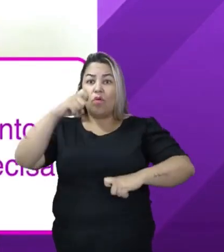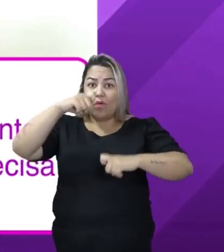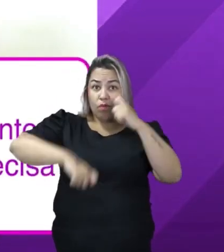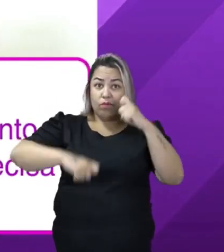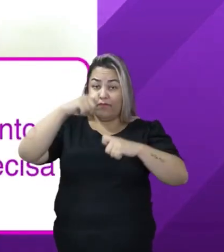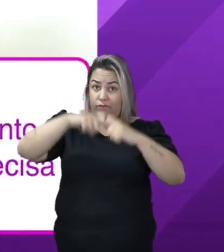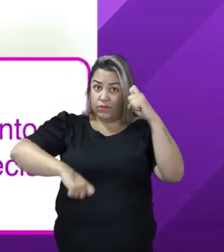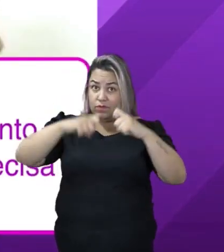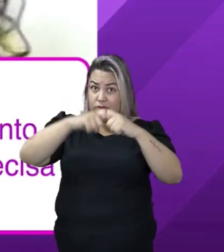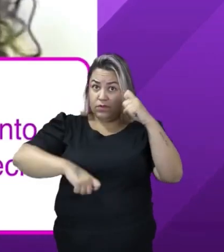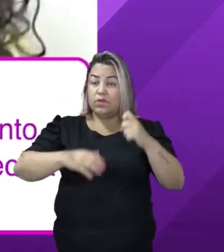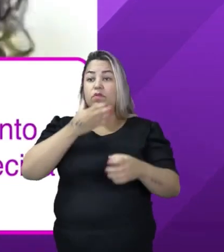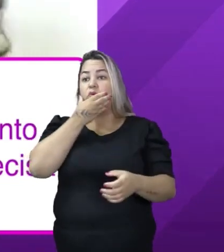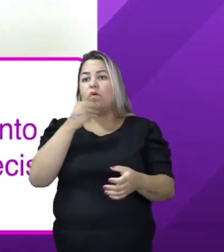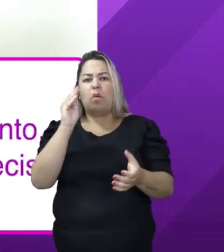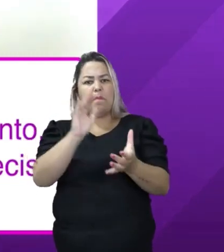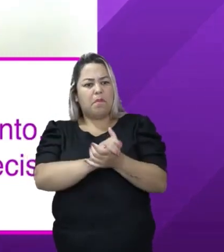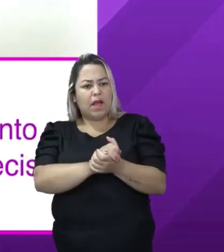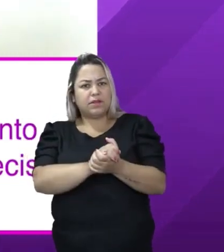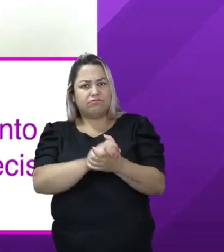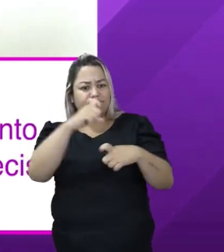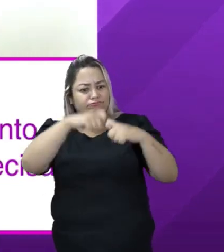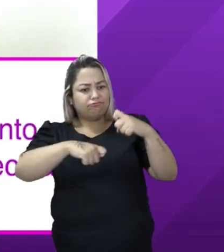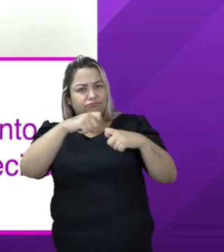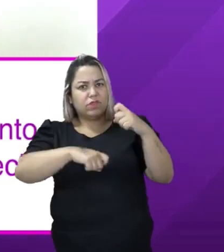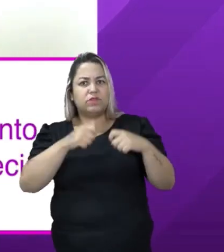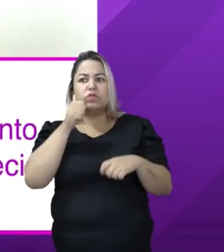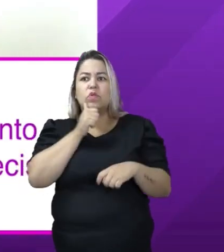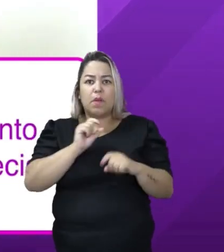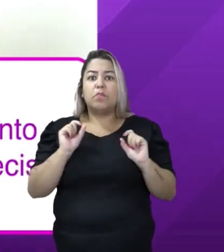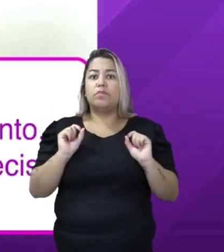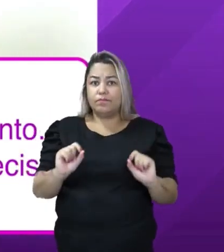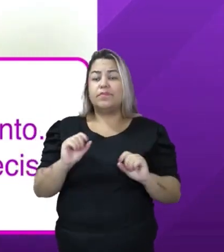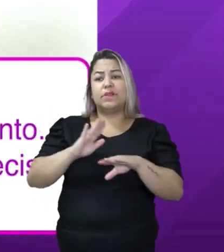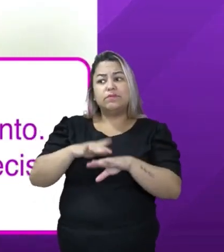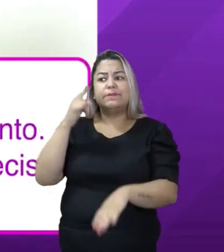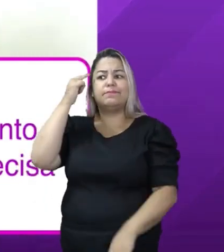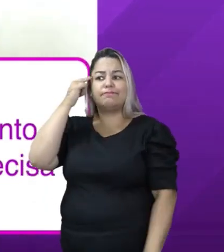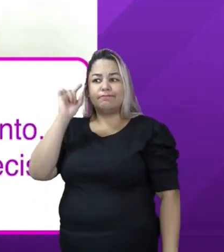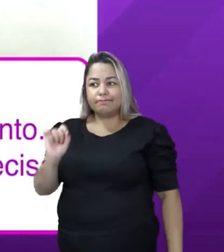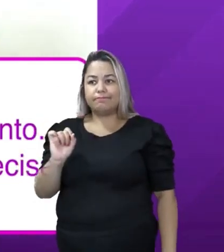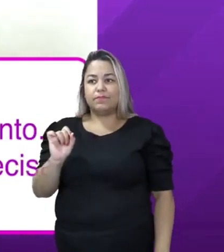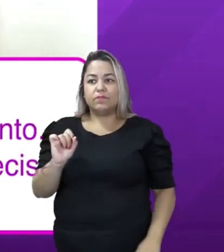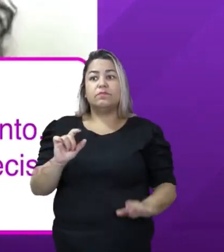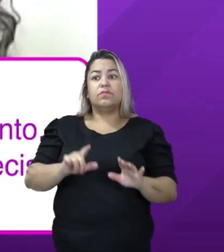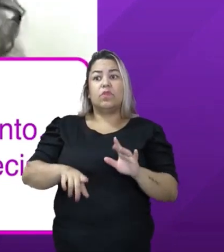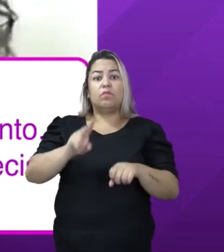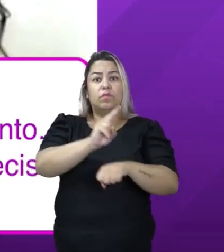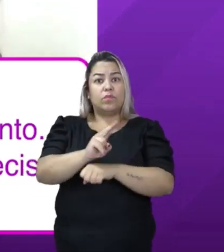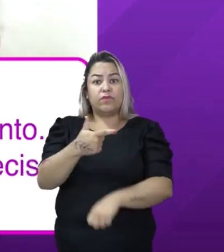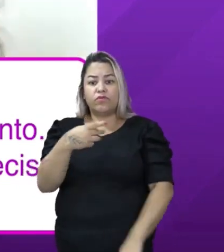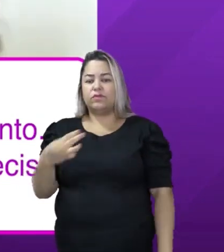conjugal. Peraí, coronel. Marido estupra a mulher mais do que a gente pensa. Na Rua da Maria da Penha, eu protegi uma menina que tinha